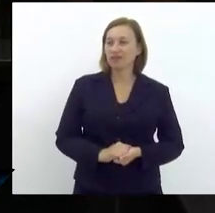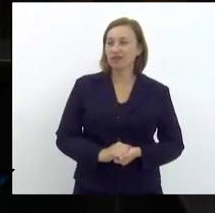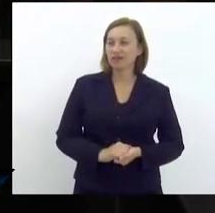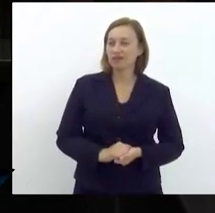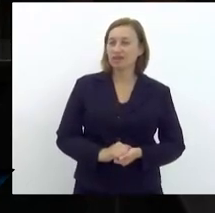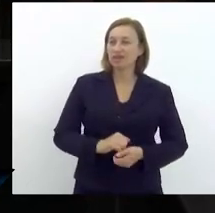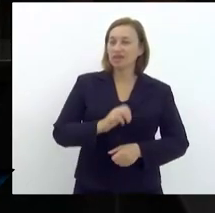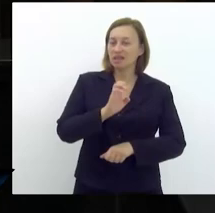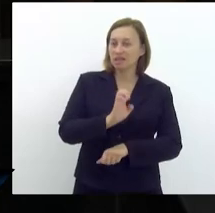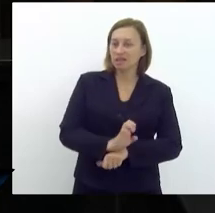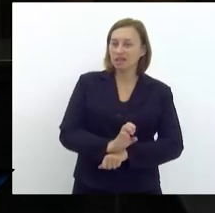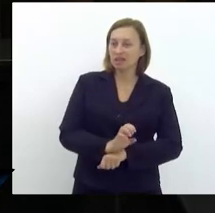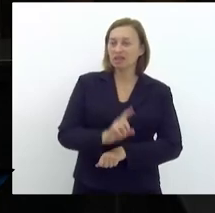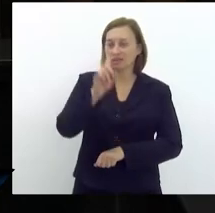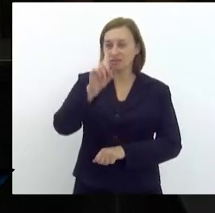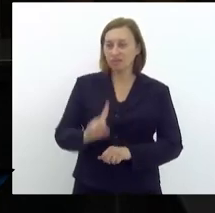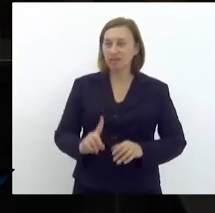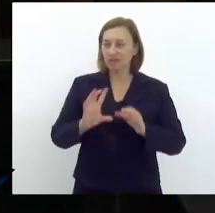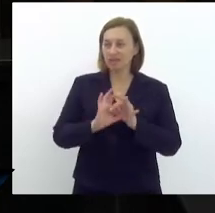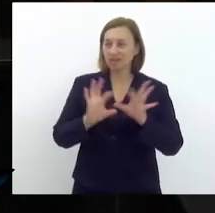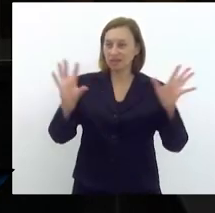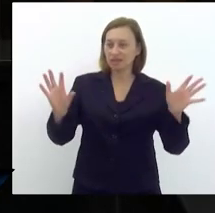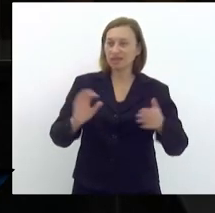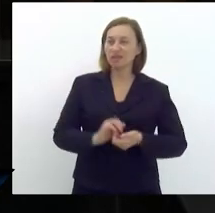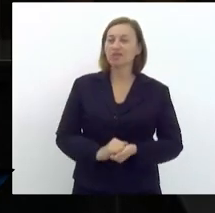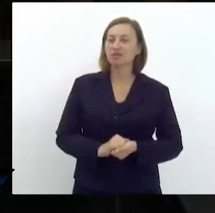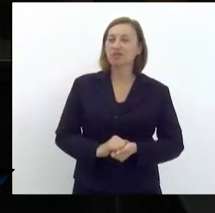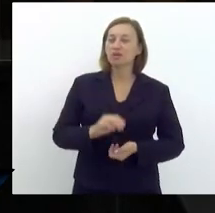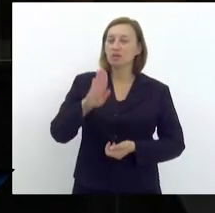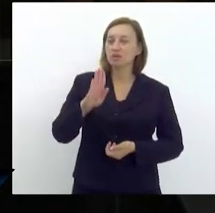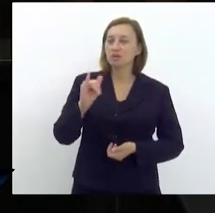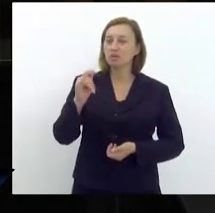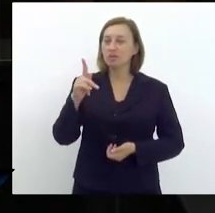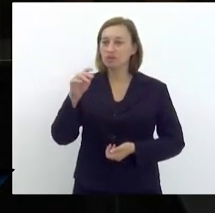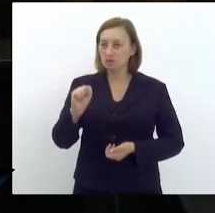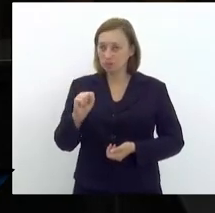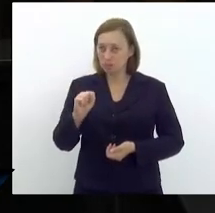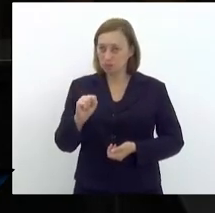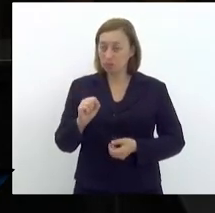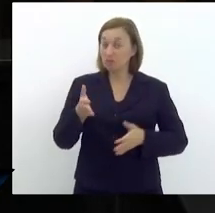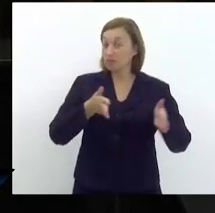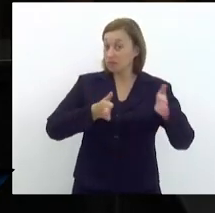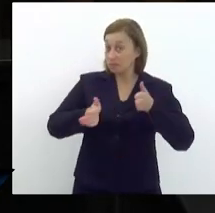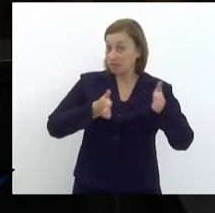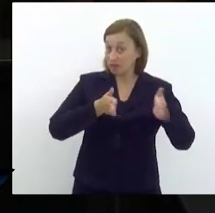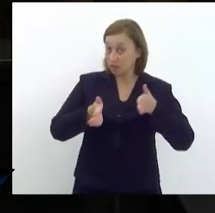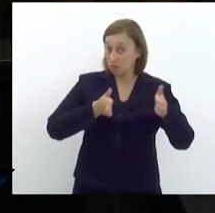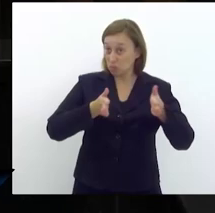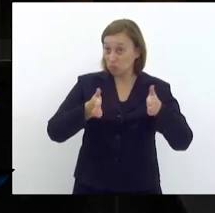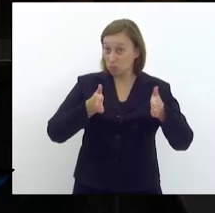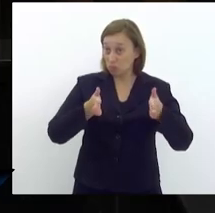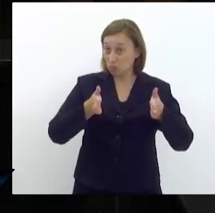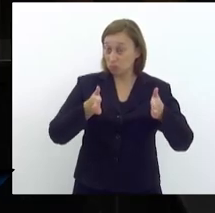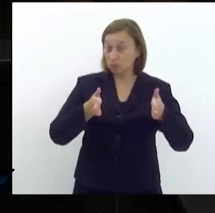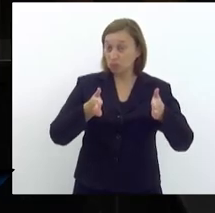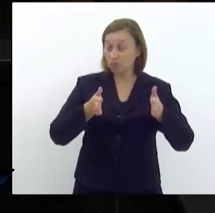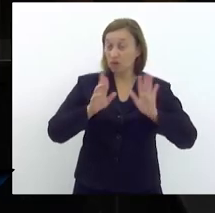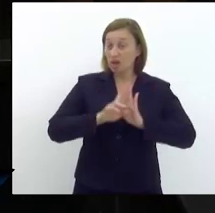democrático de direito os senhores bispos desse período que